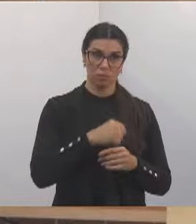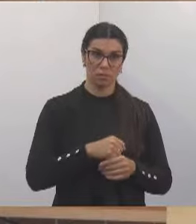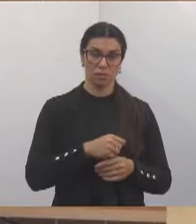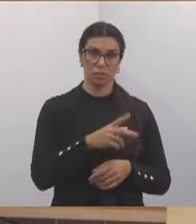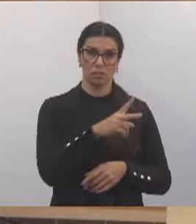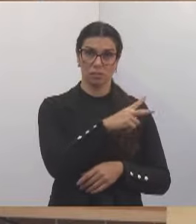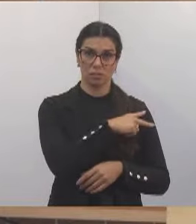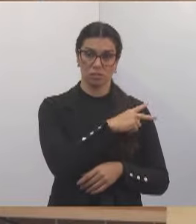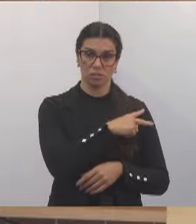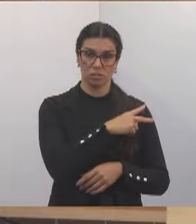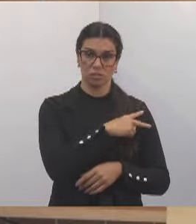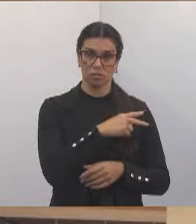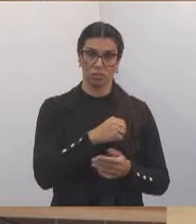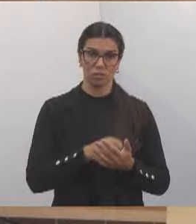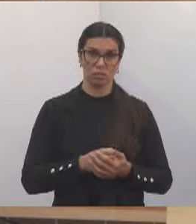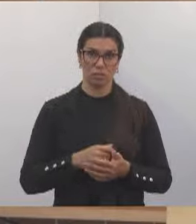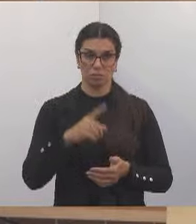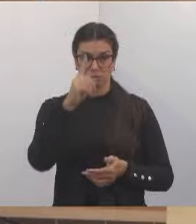patrão não está lá?